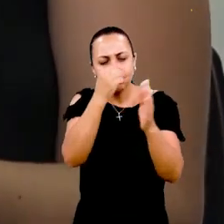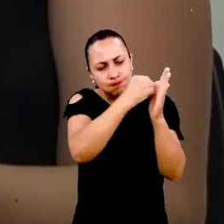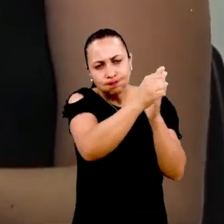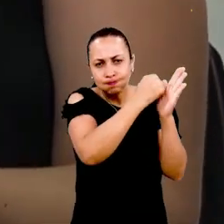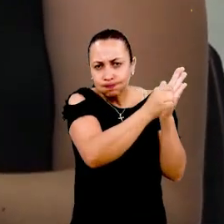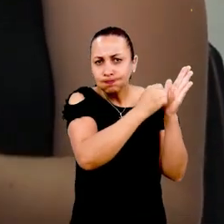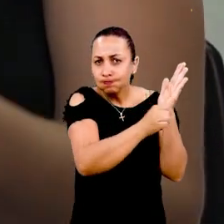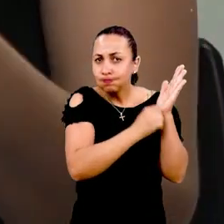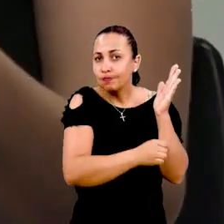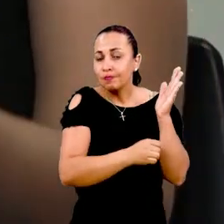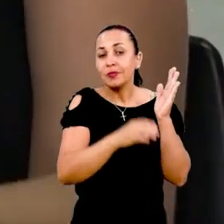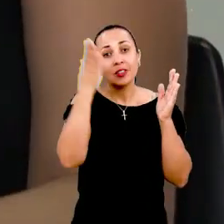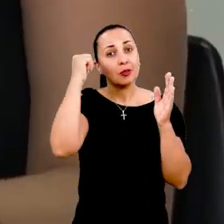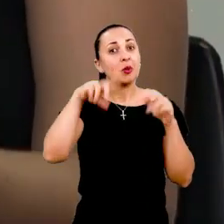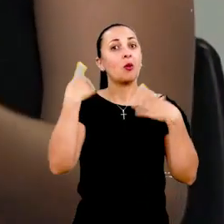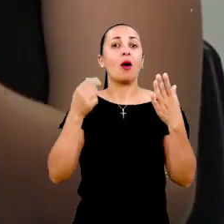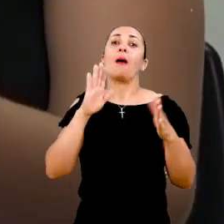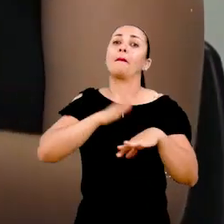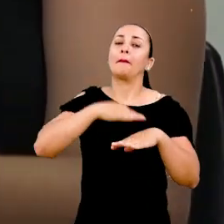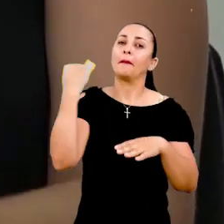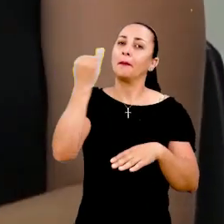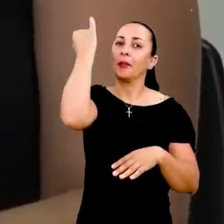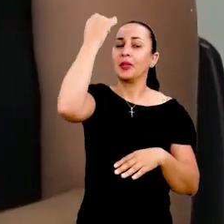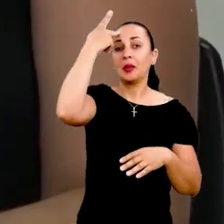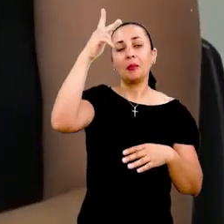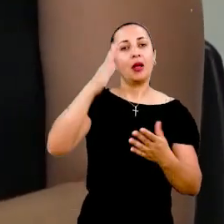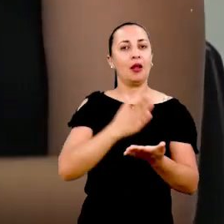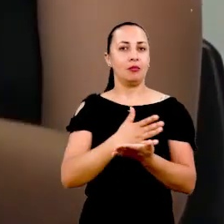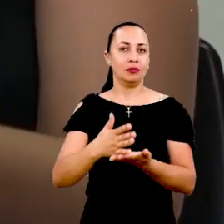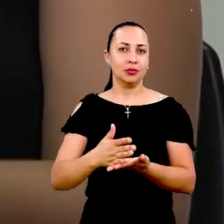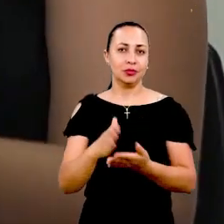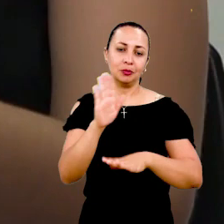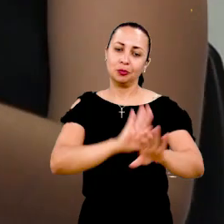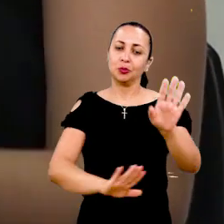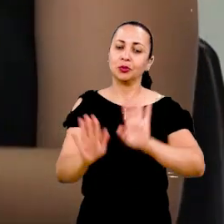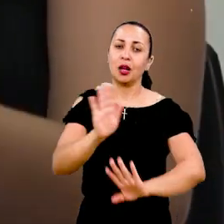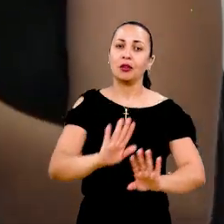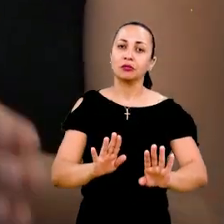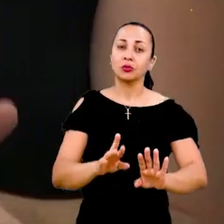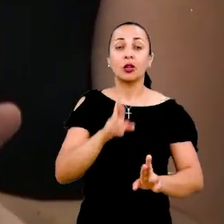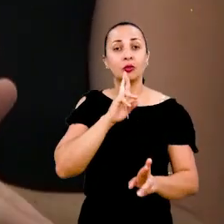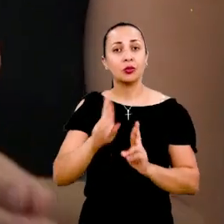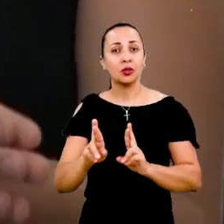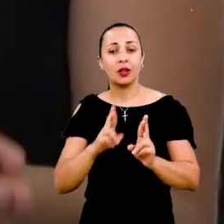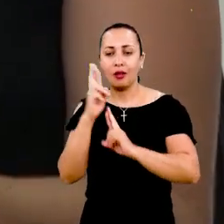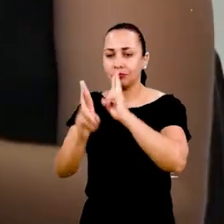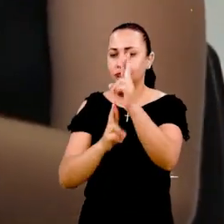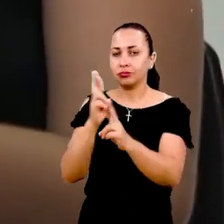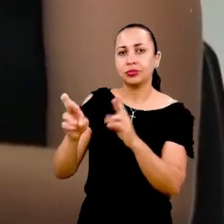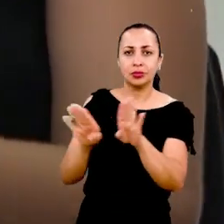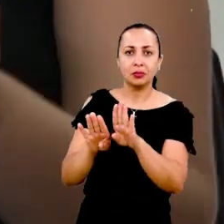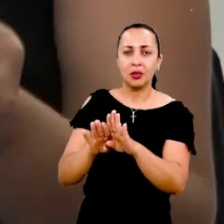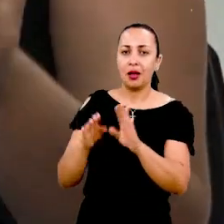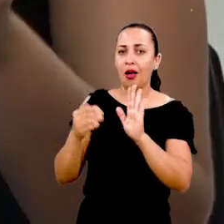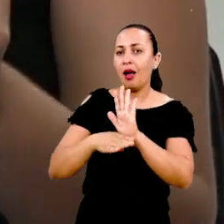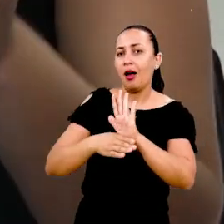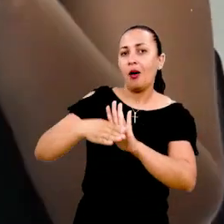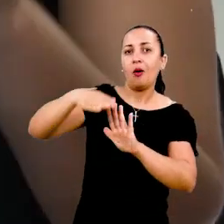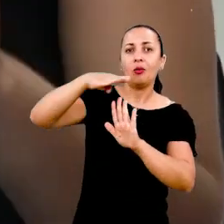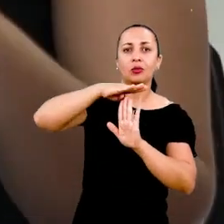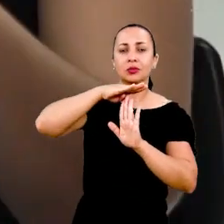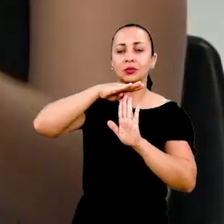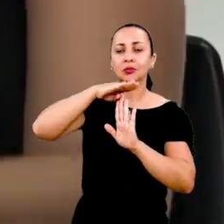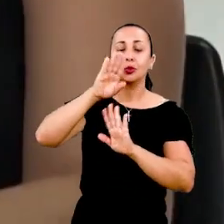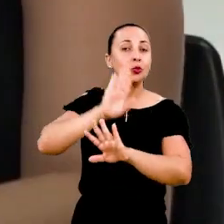e determinar quais são as áreas prioritárias para a gente proteger o cavalo marinho, tanto em relação à ocorrência, como também em relação ao nível de